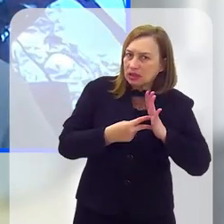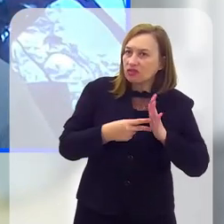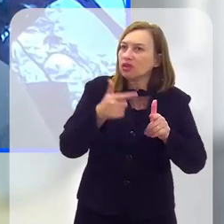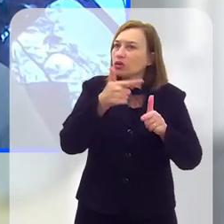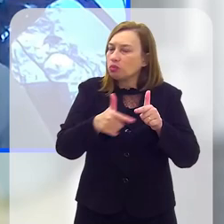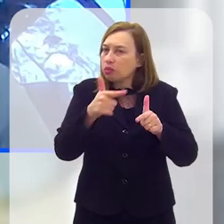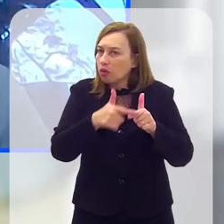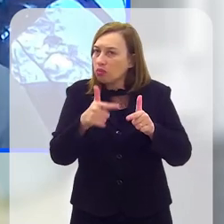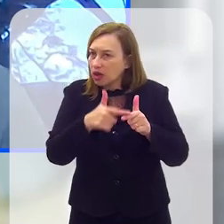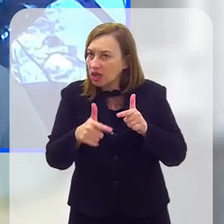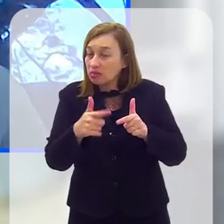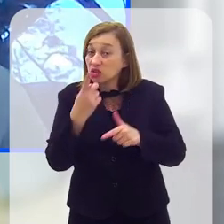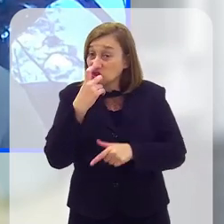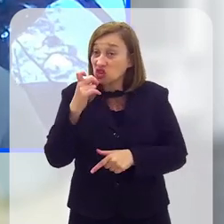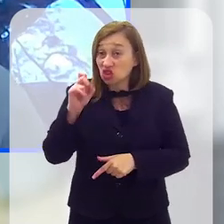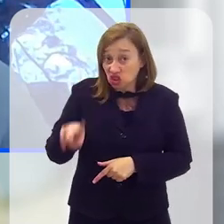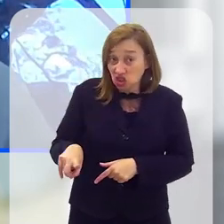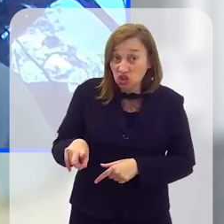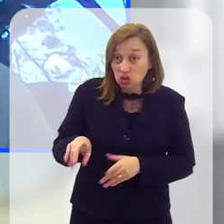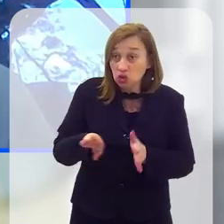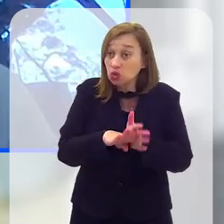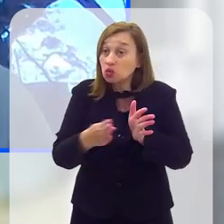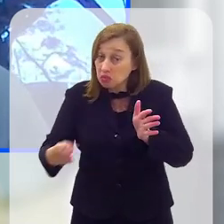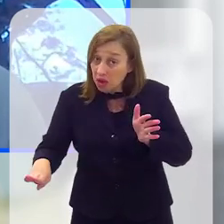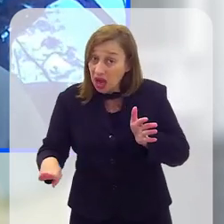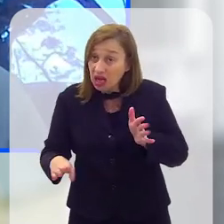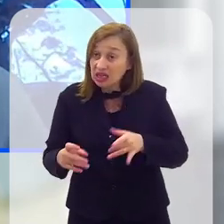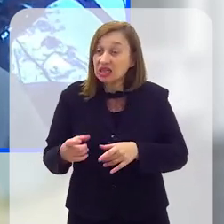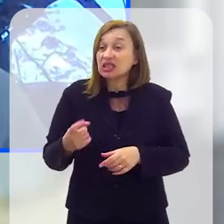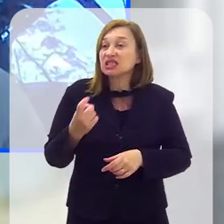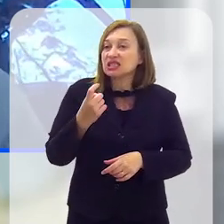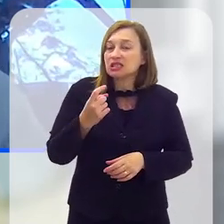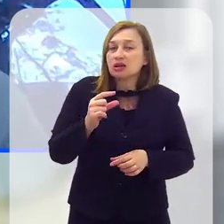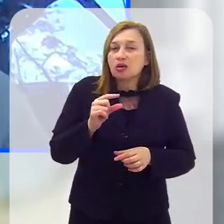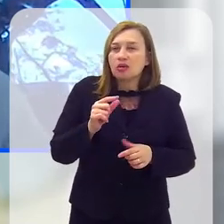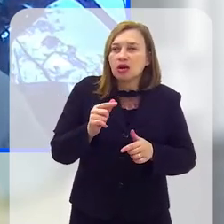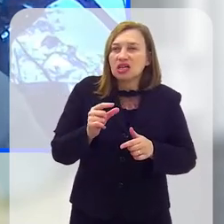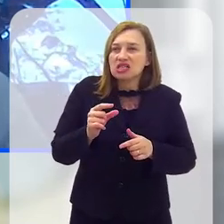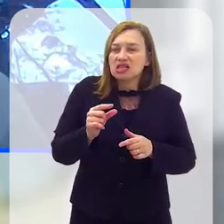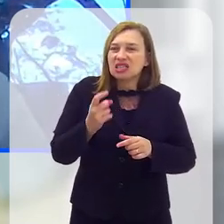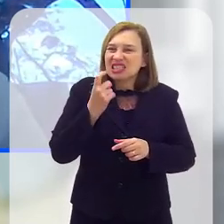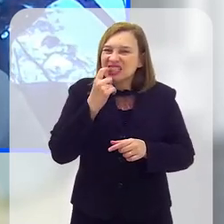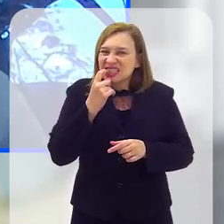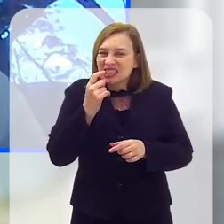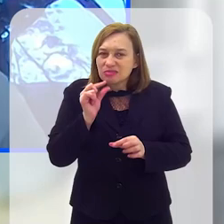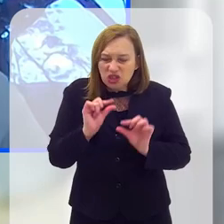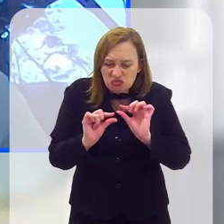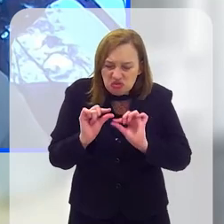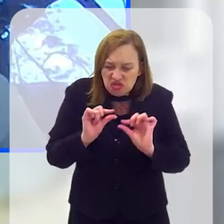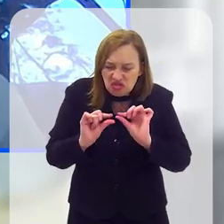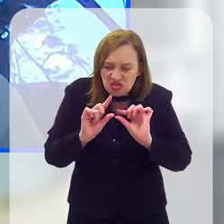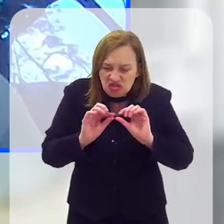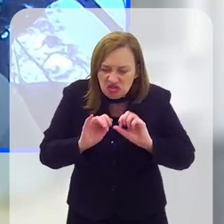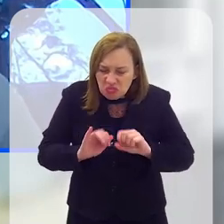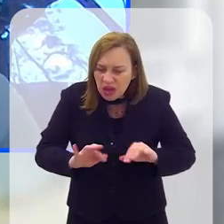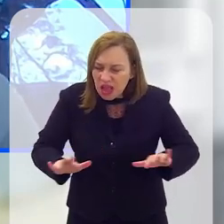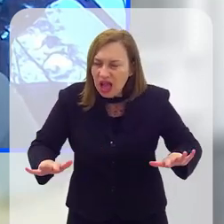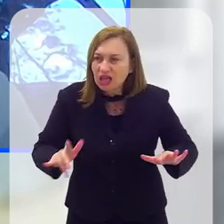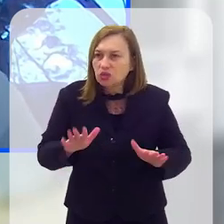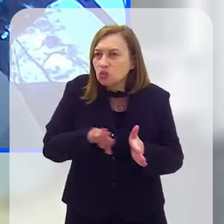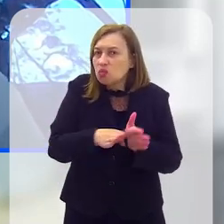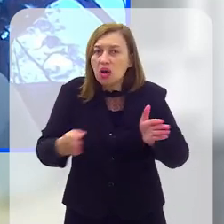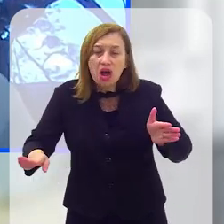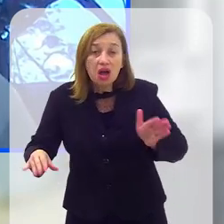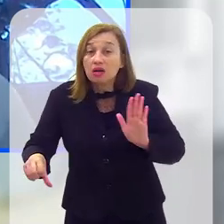que significa o problema dos resíduos sólidos, que transcendem os microplásticos, contando aqui de forma muito clara. Tem coisas que a gente já sabe que